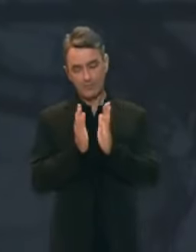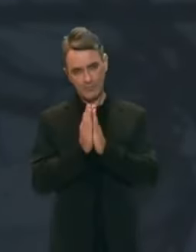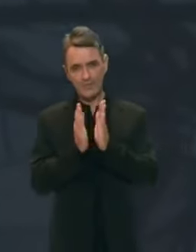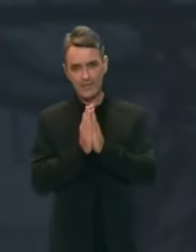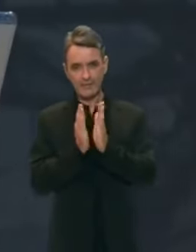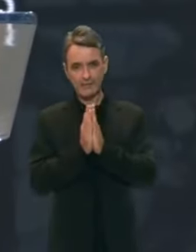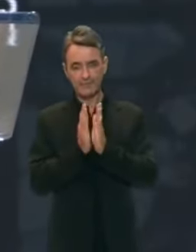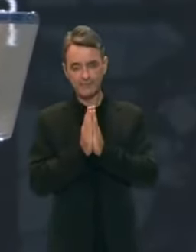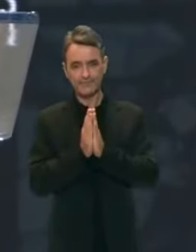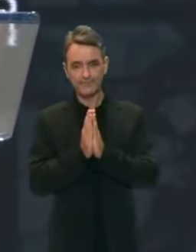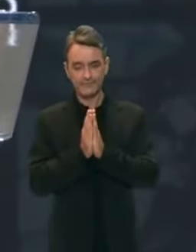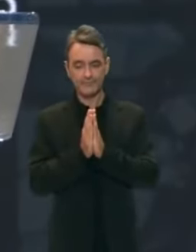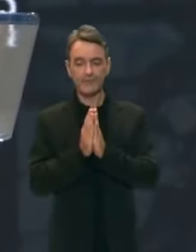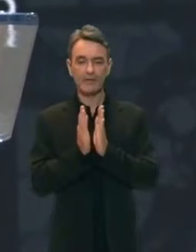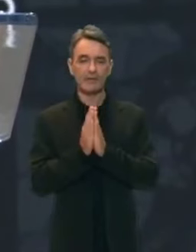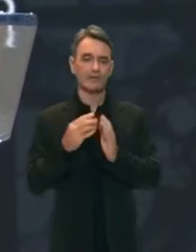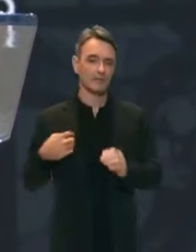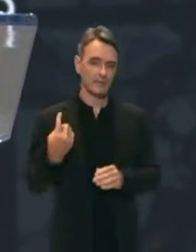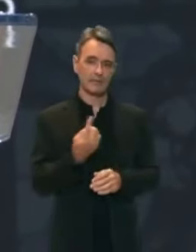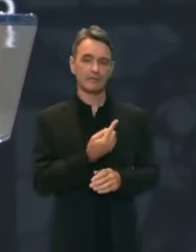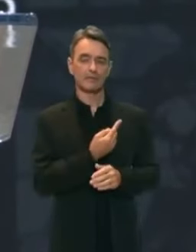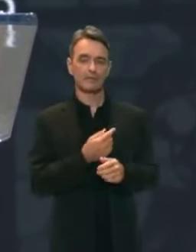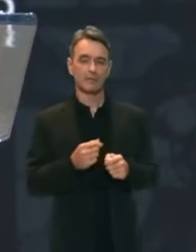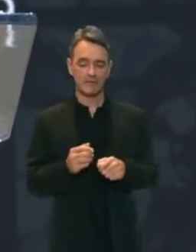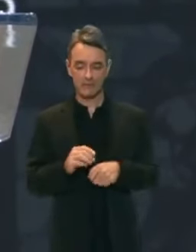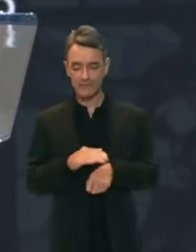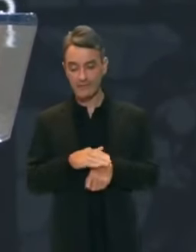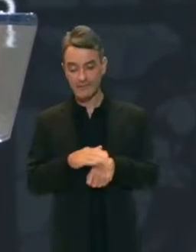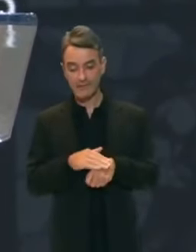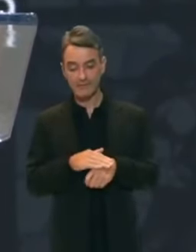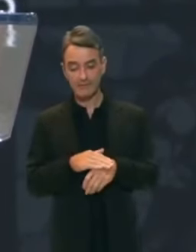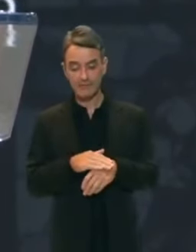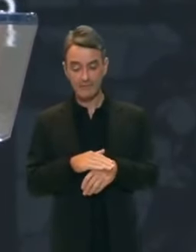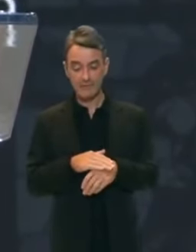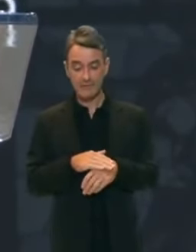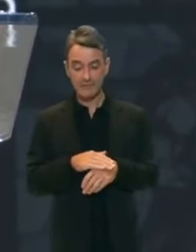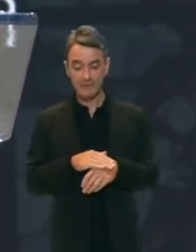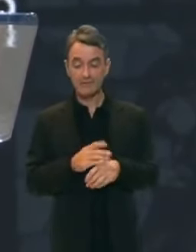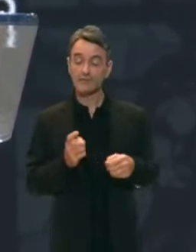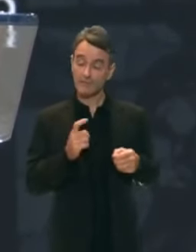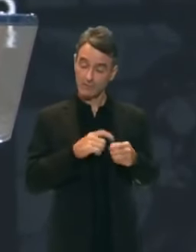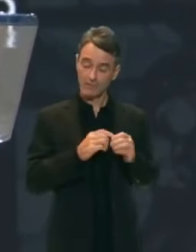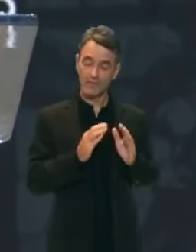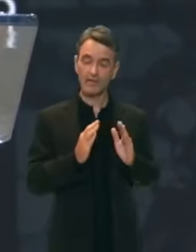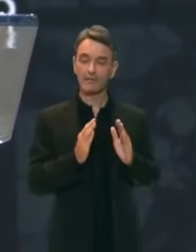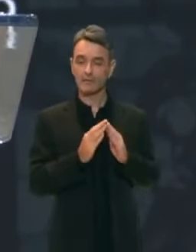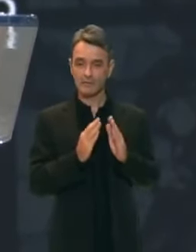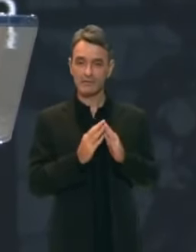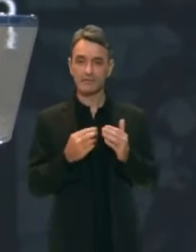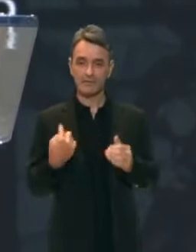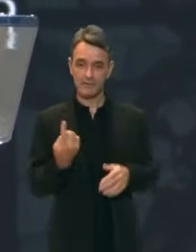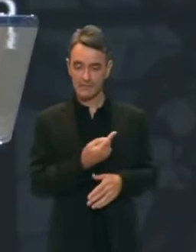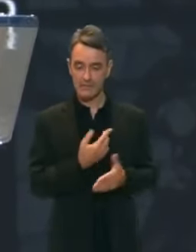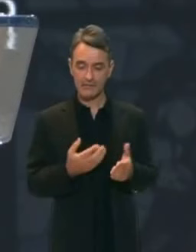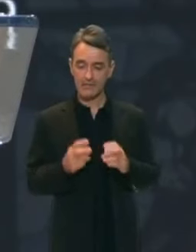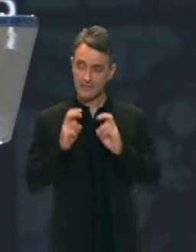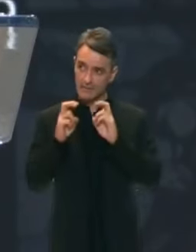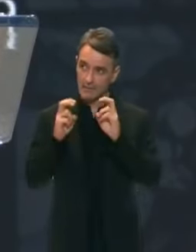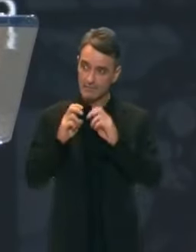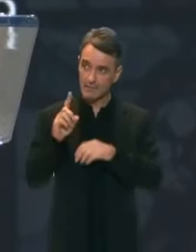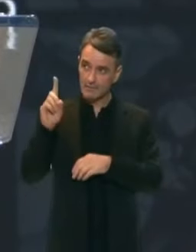oração que nós fazemos antes de irmos para os nossos lares, clamando ao Senhor para que